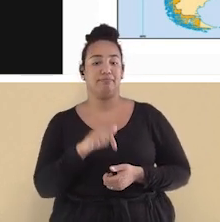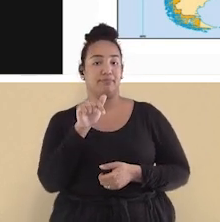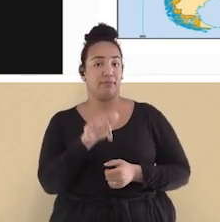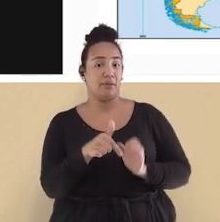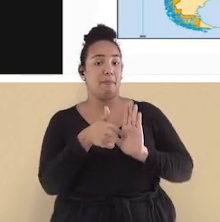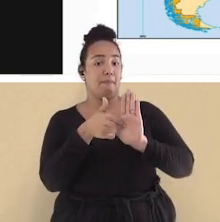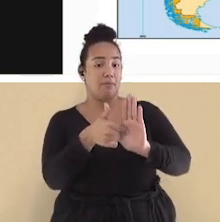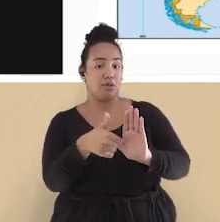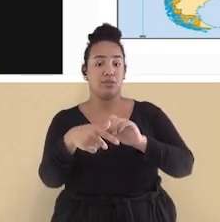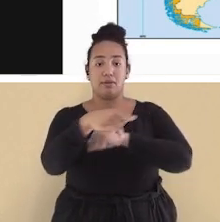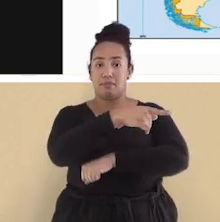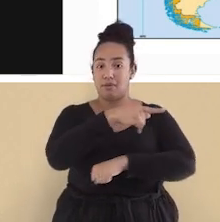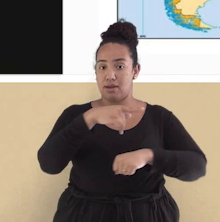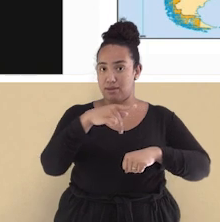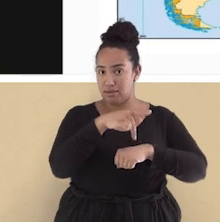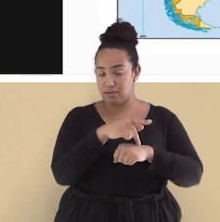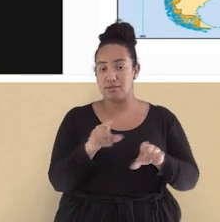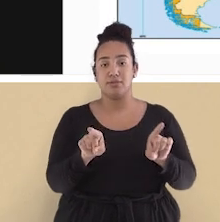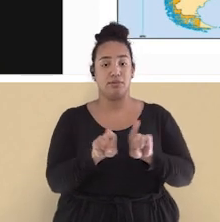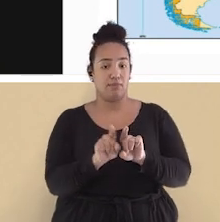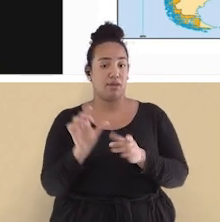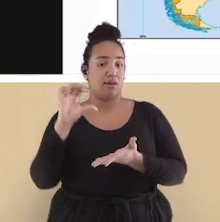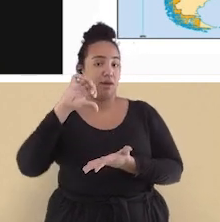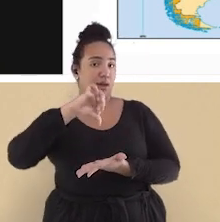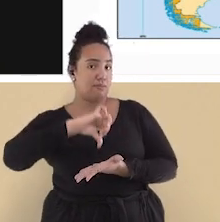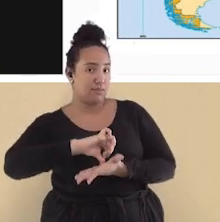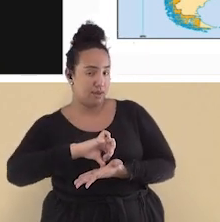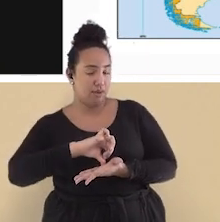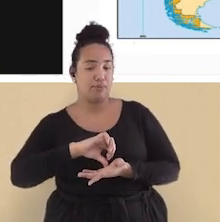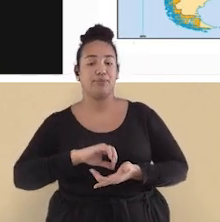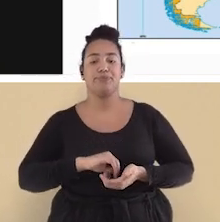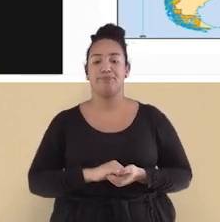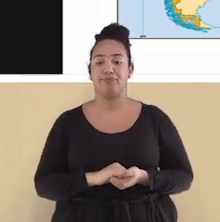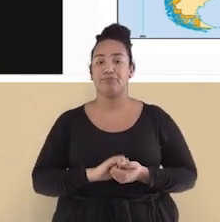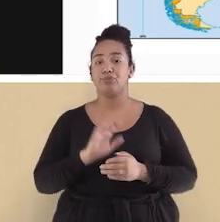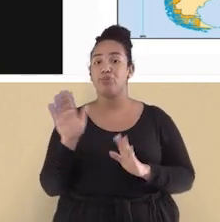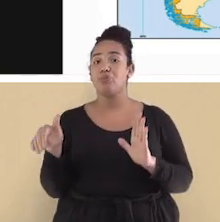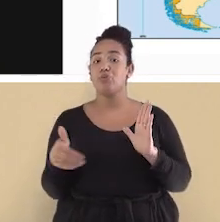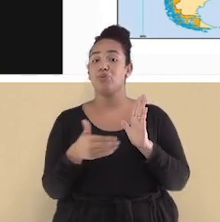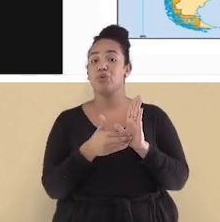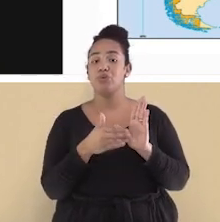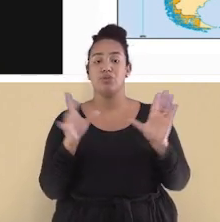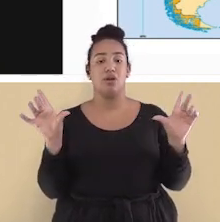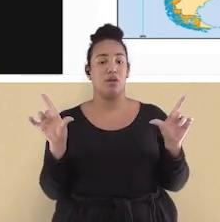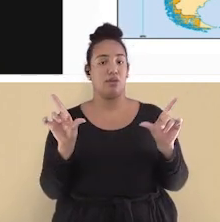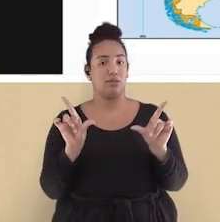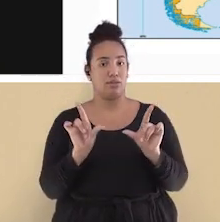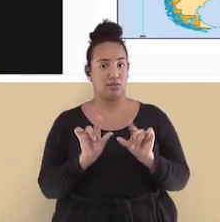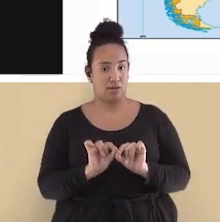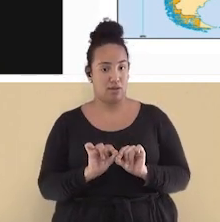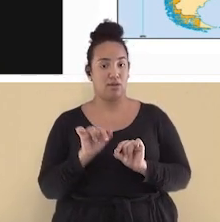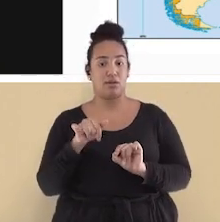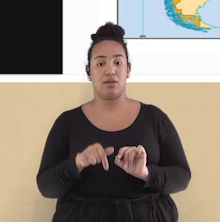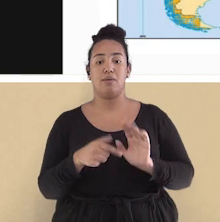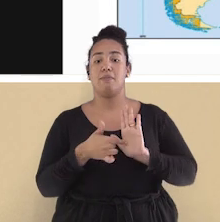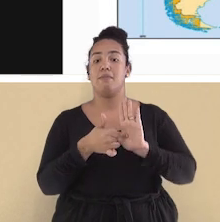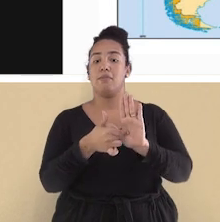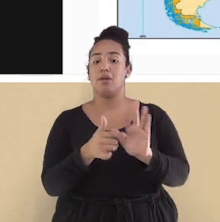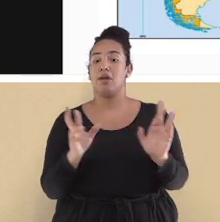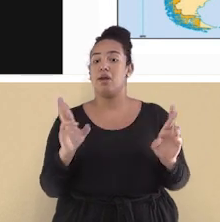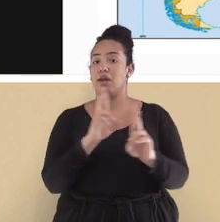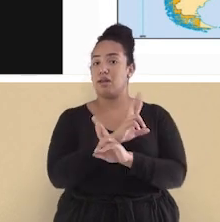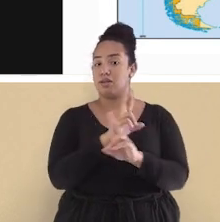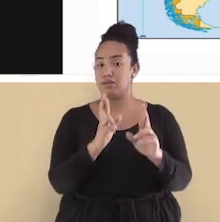ali. Nesse caso, informa aí os países e as capitais. E por último, a escala, que